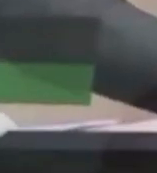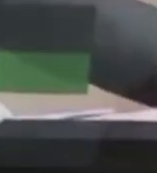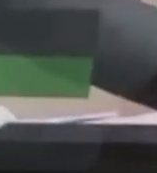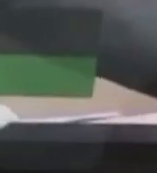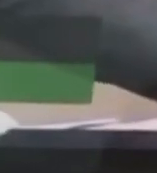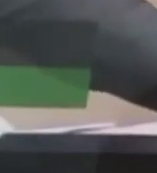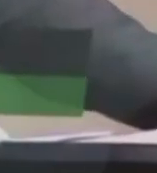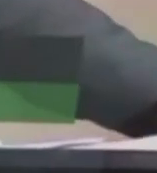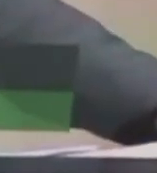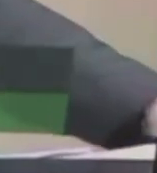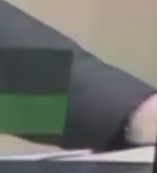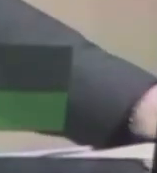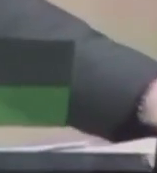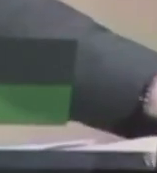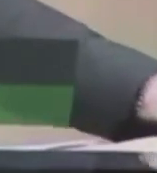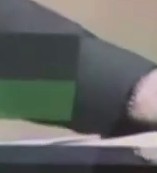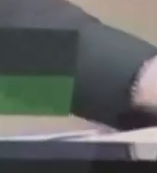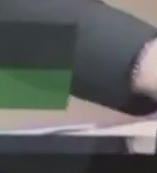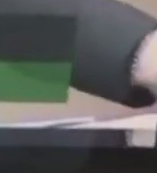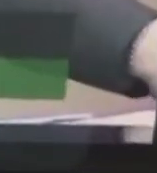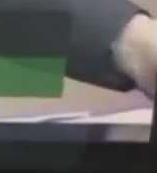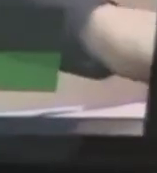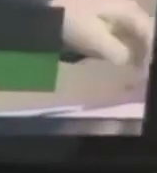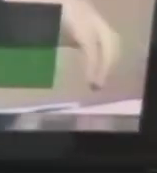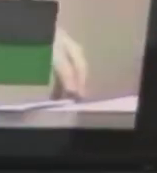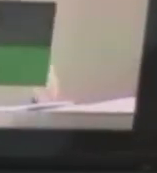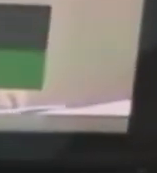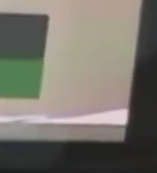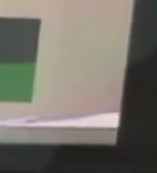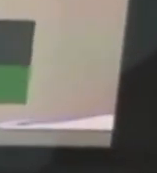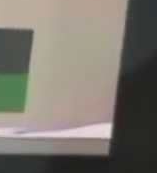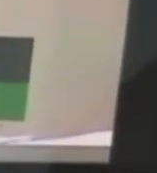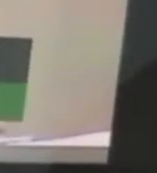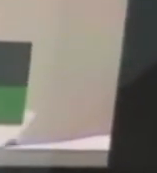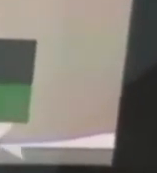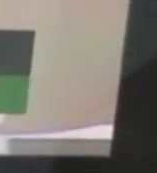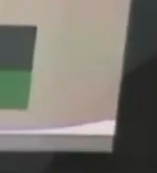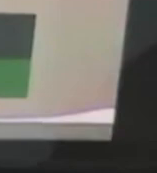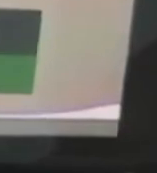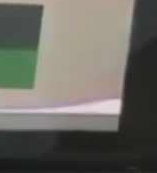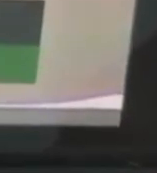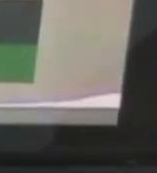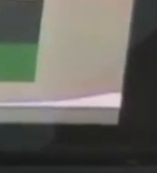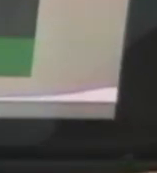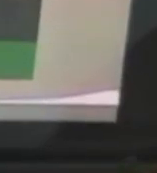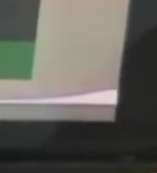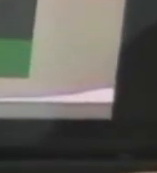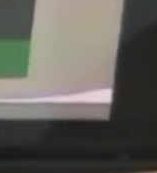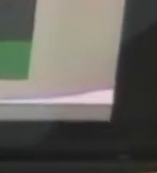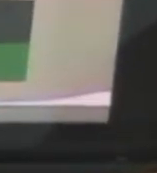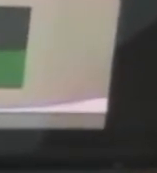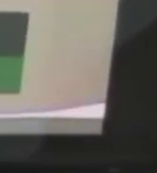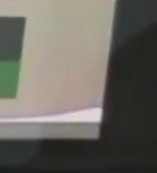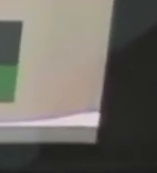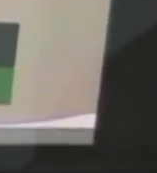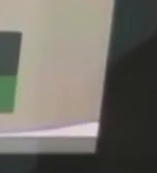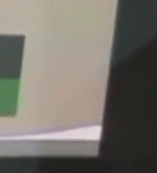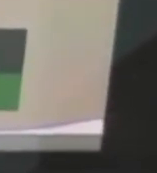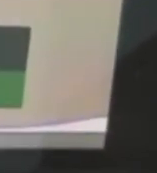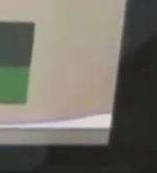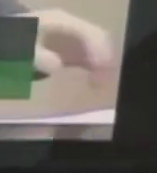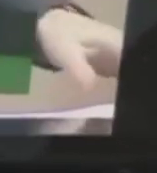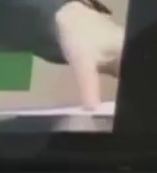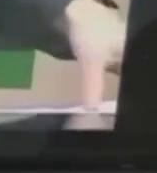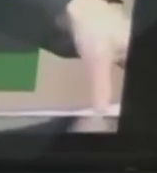porque o povo está pagando um preço muito caro, inclusive com as suas vidas. Por isso a importância e o pedido que eu faço a Vossa